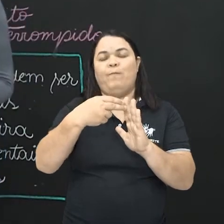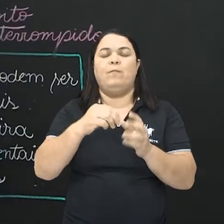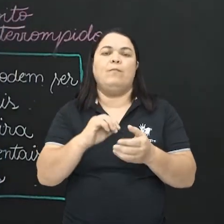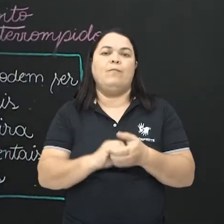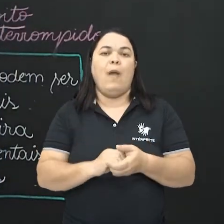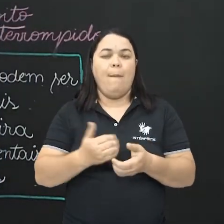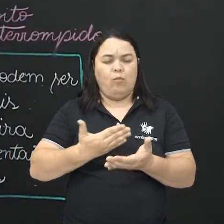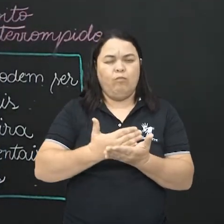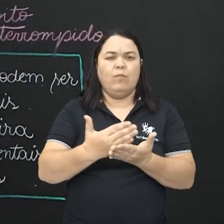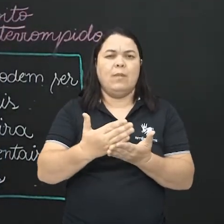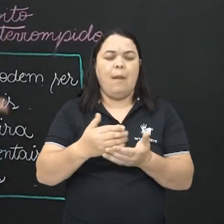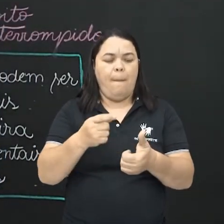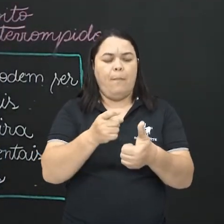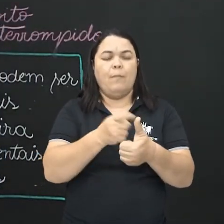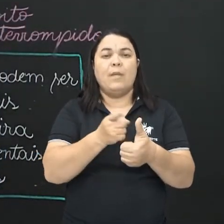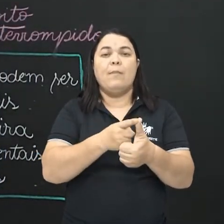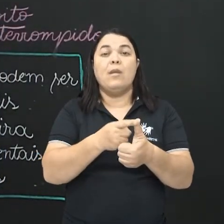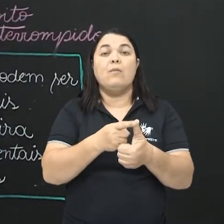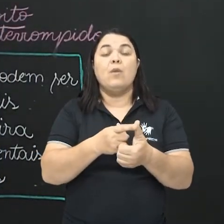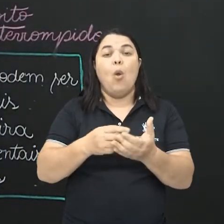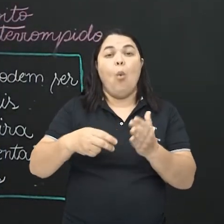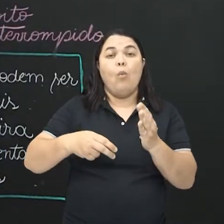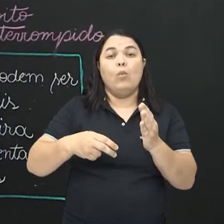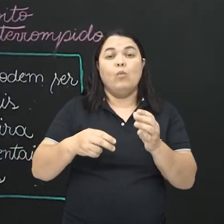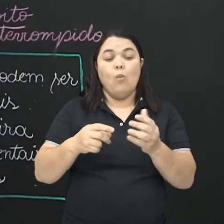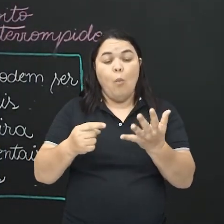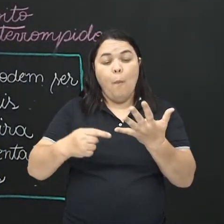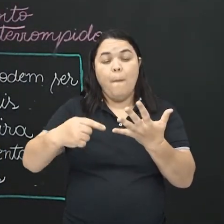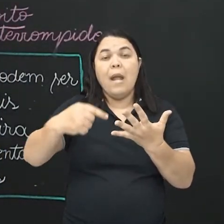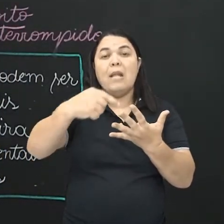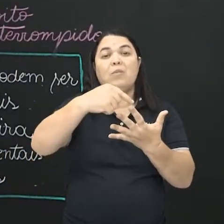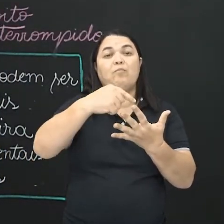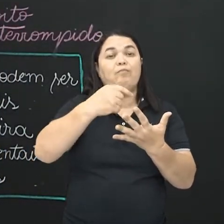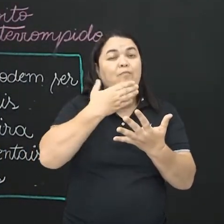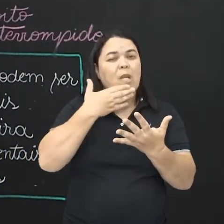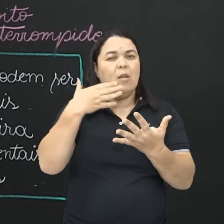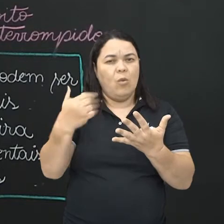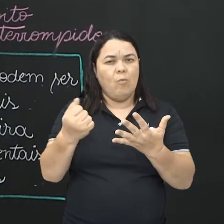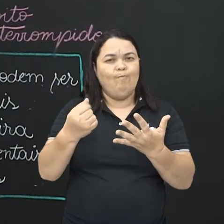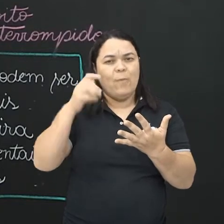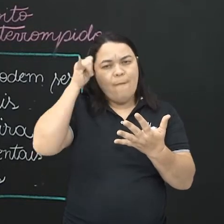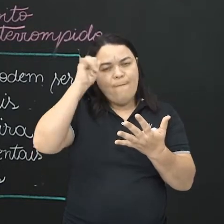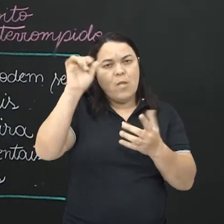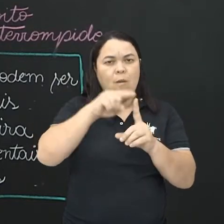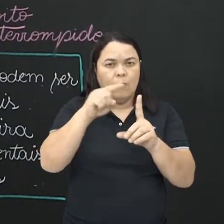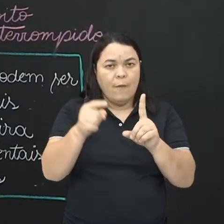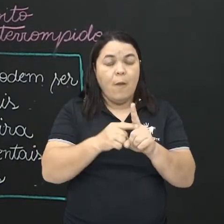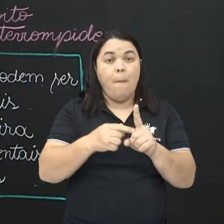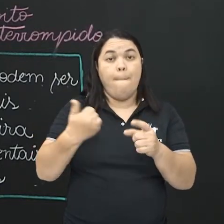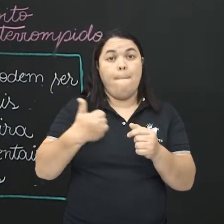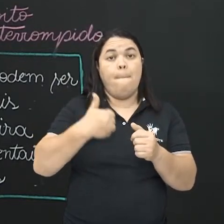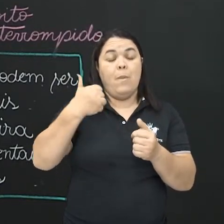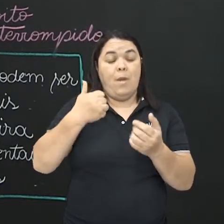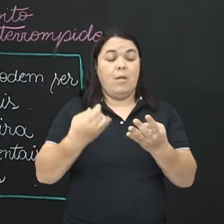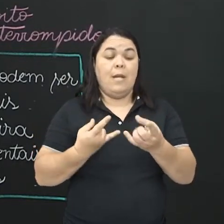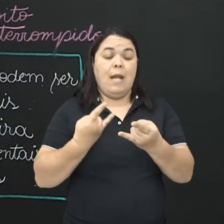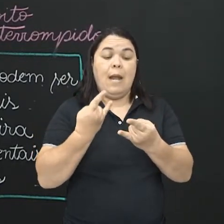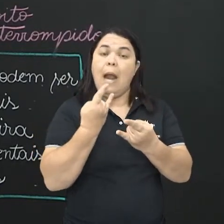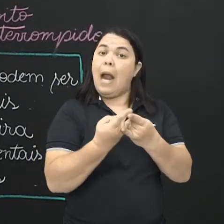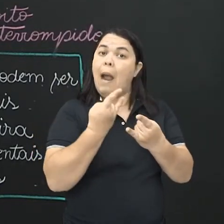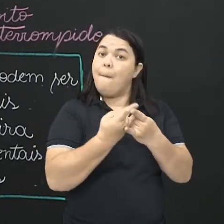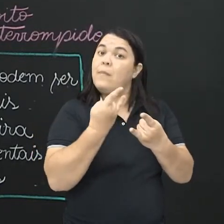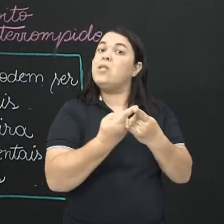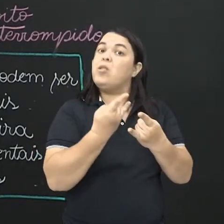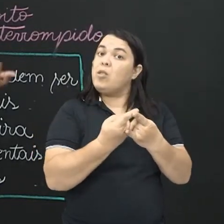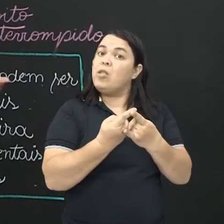então falando dos métodos mais eficazes, começando com a camisinha, que é o único que previne das